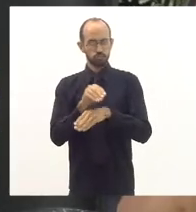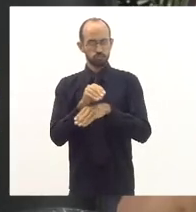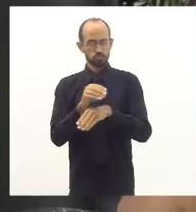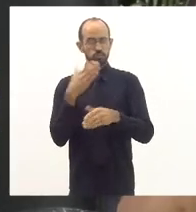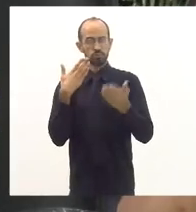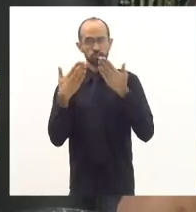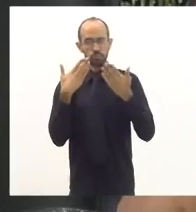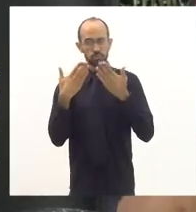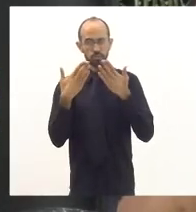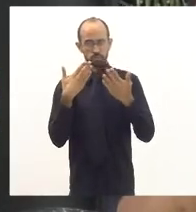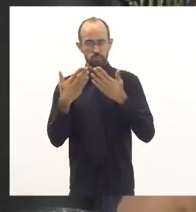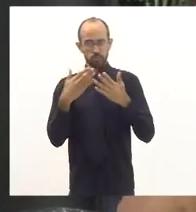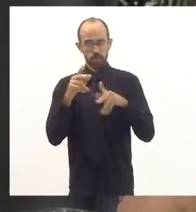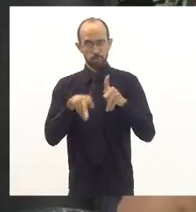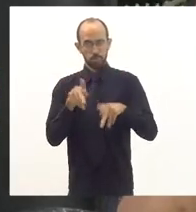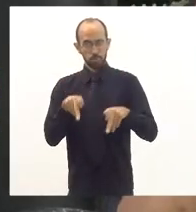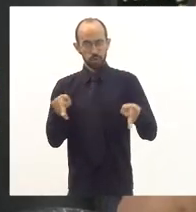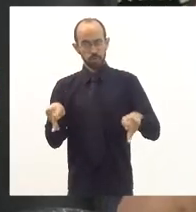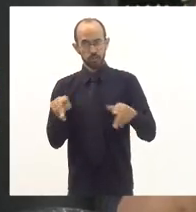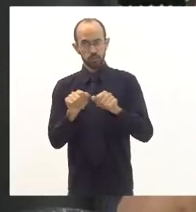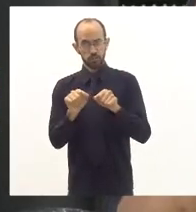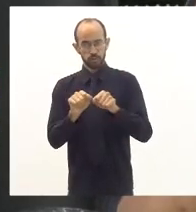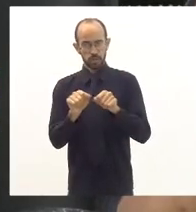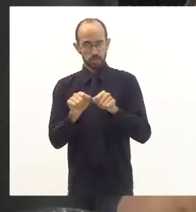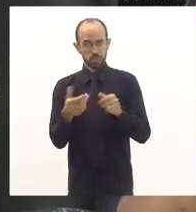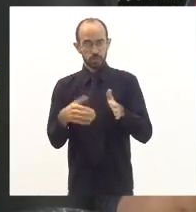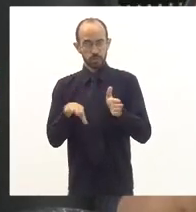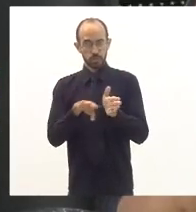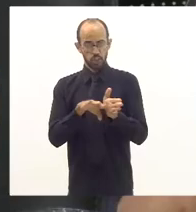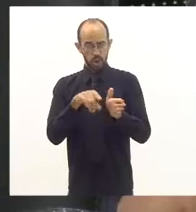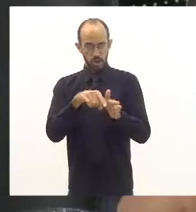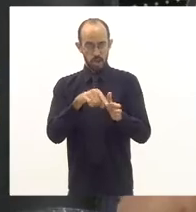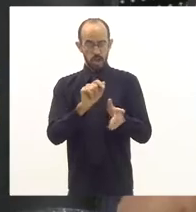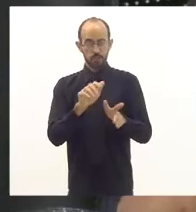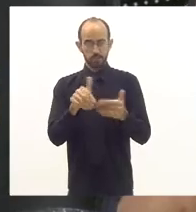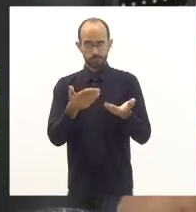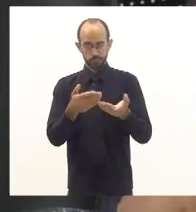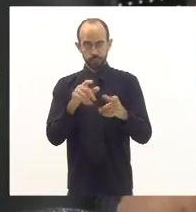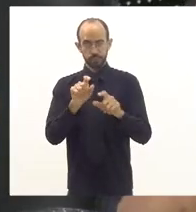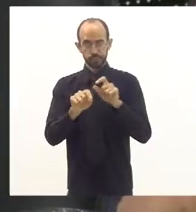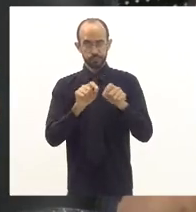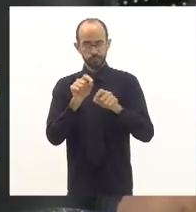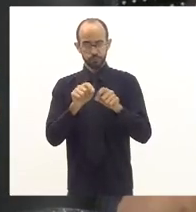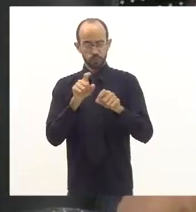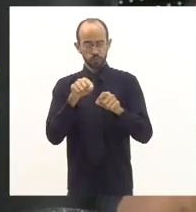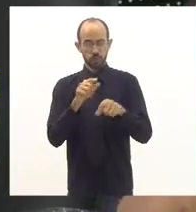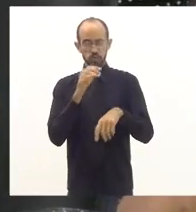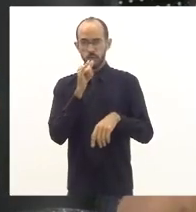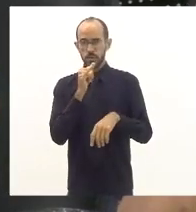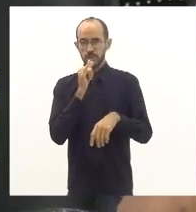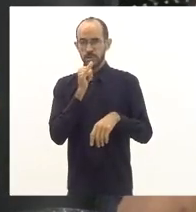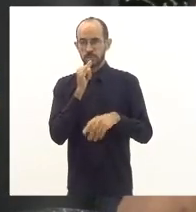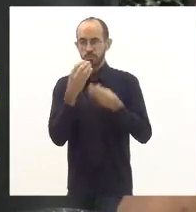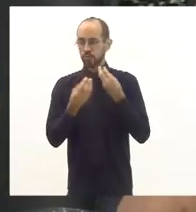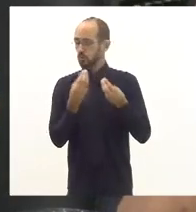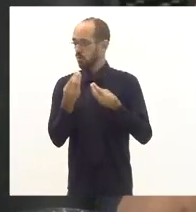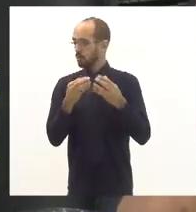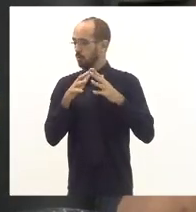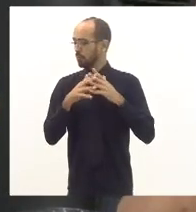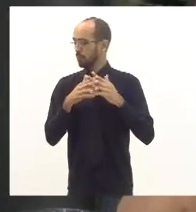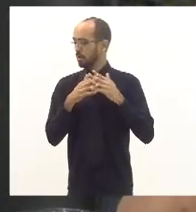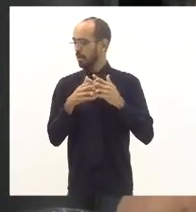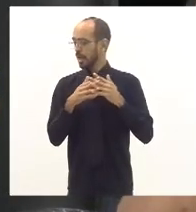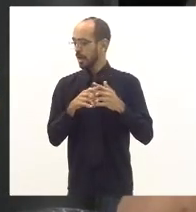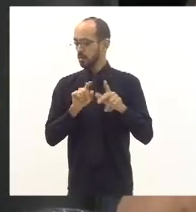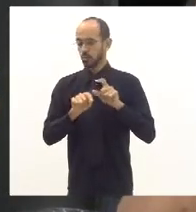caminho em que essa população faz até chegar onde ela precisa chegar. Então, isso é apenas um pequeno exemplo de como é complexa essa